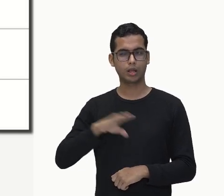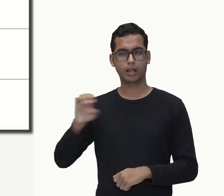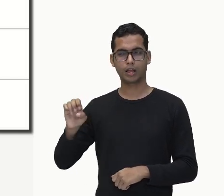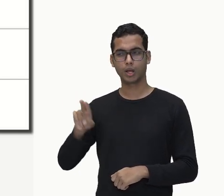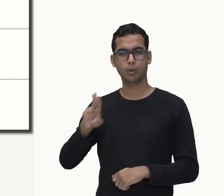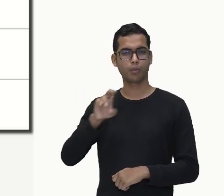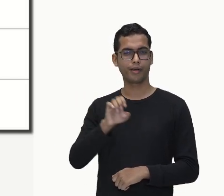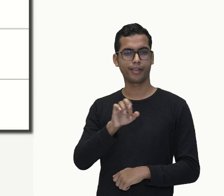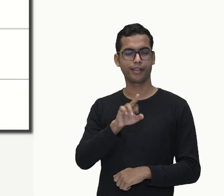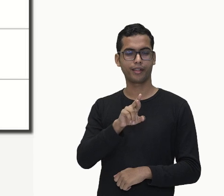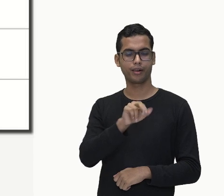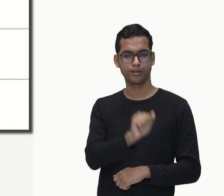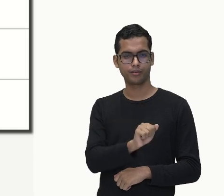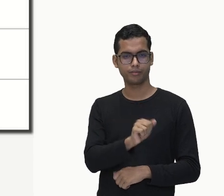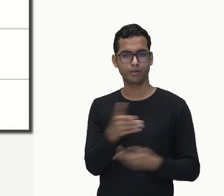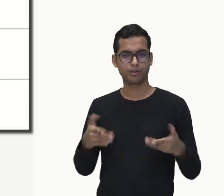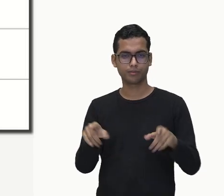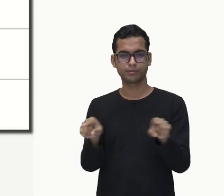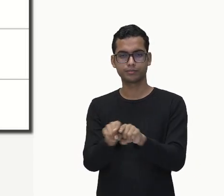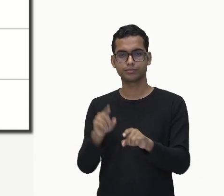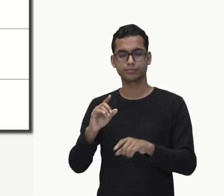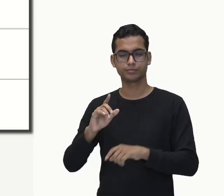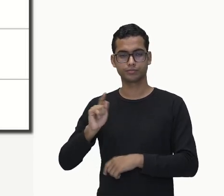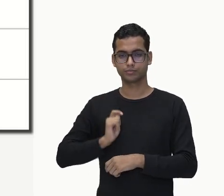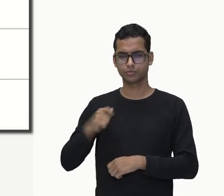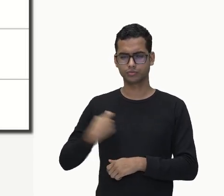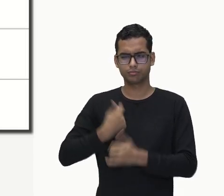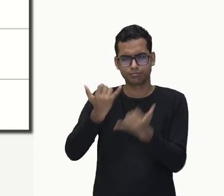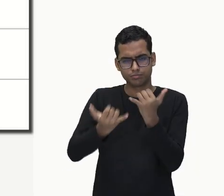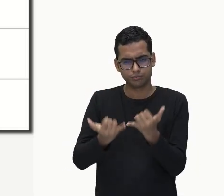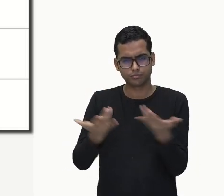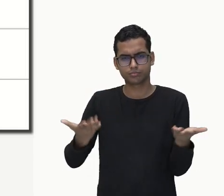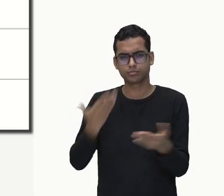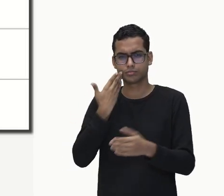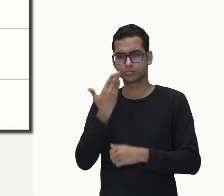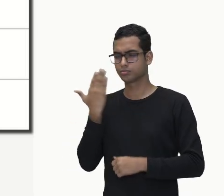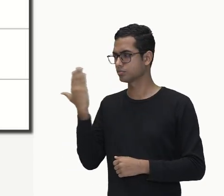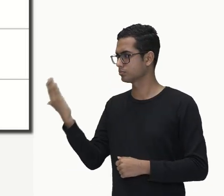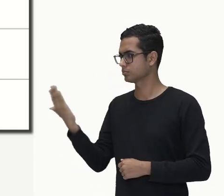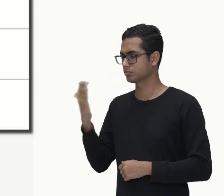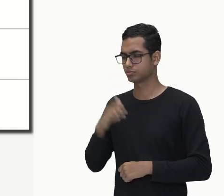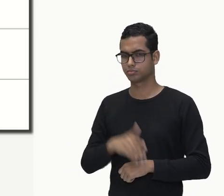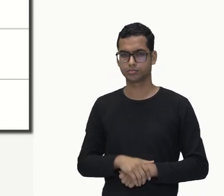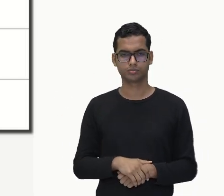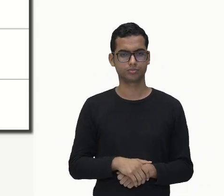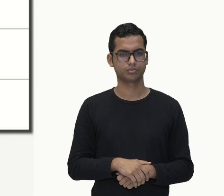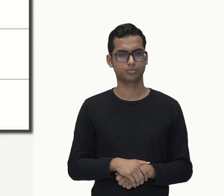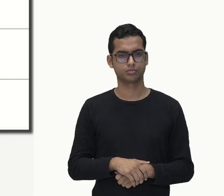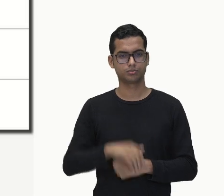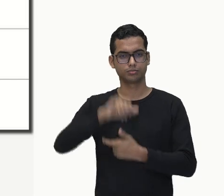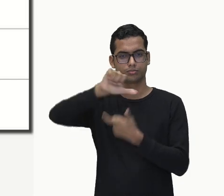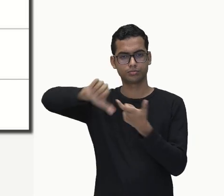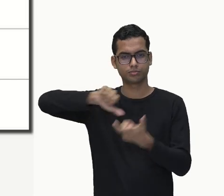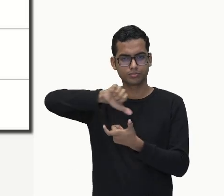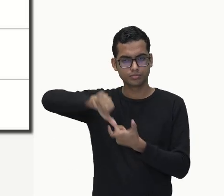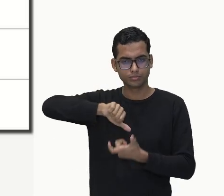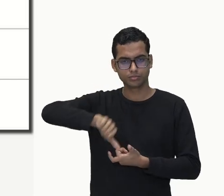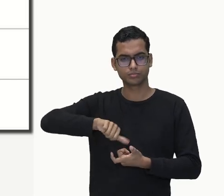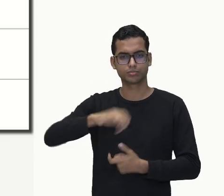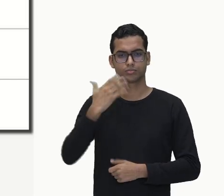coisa. Yo era. Tu eras. Él